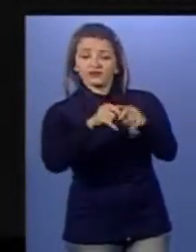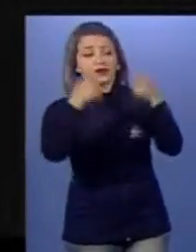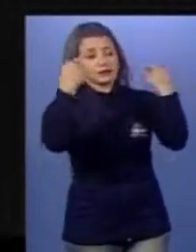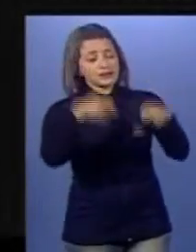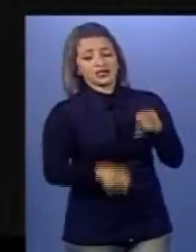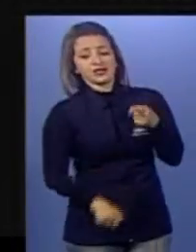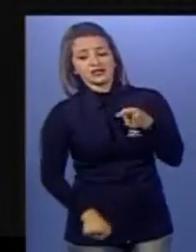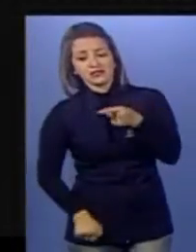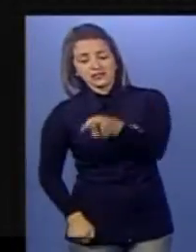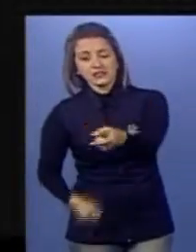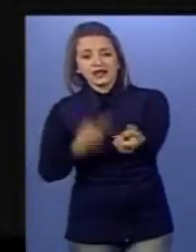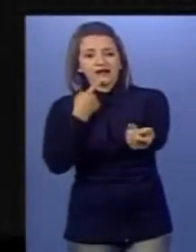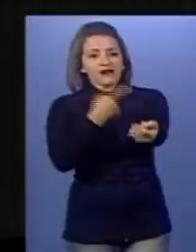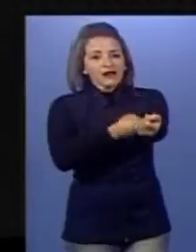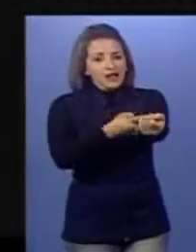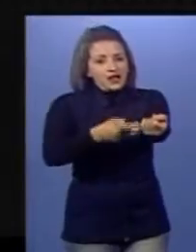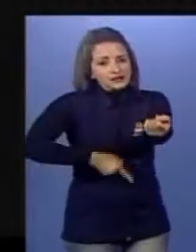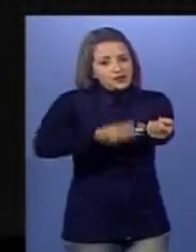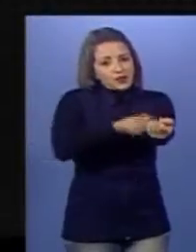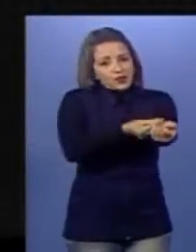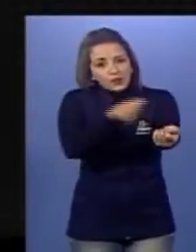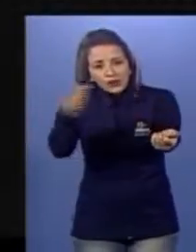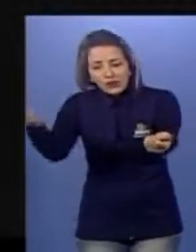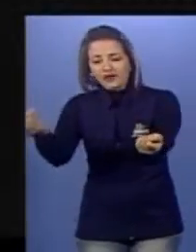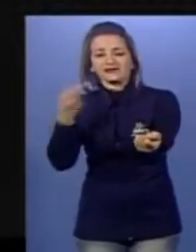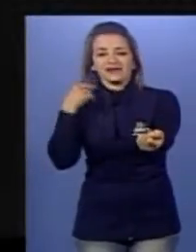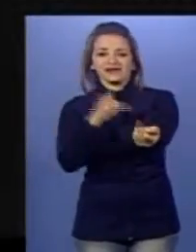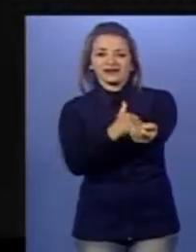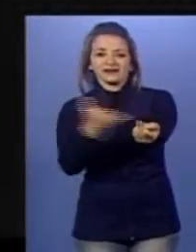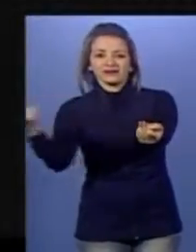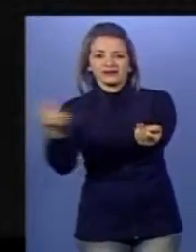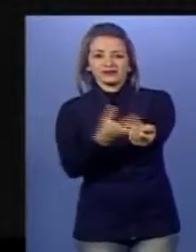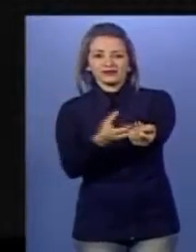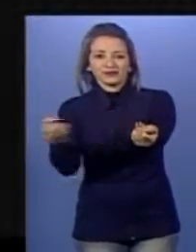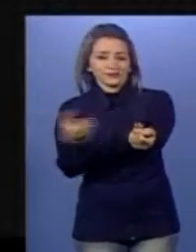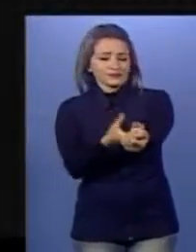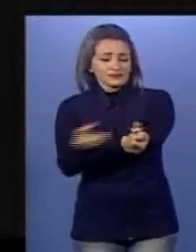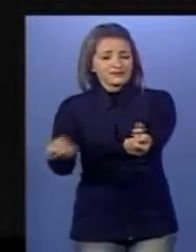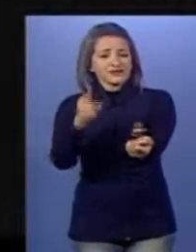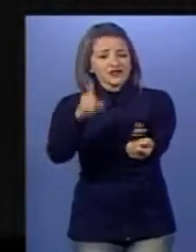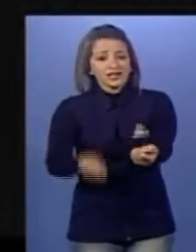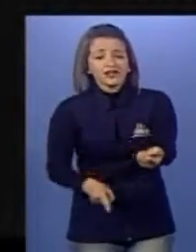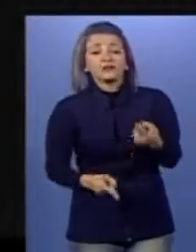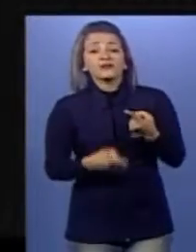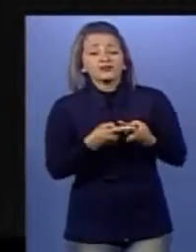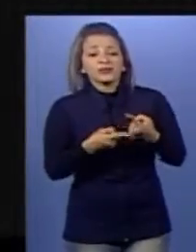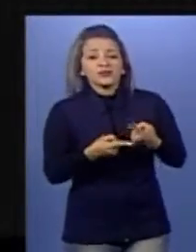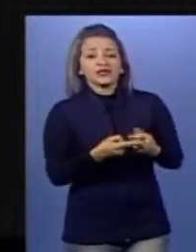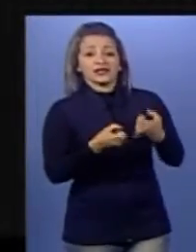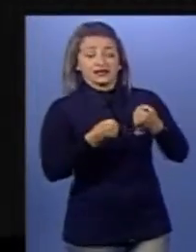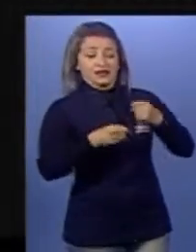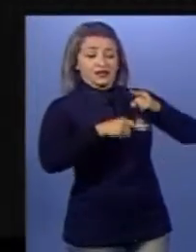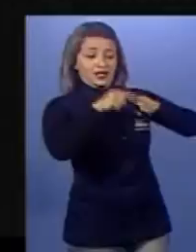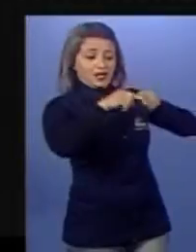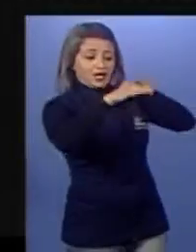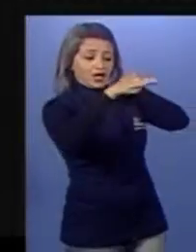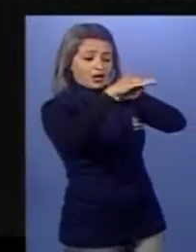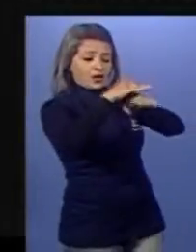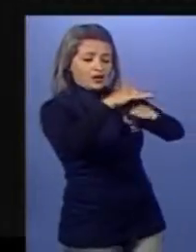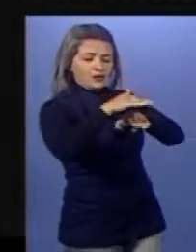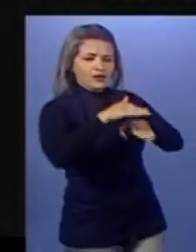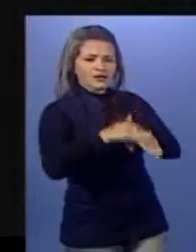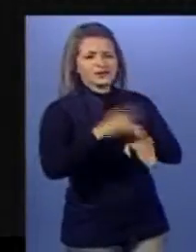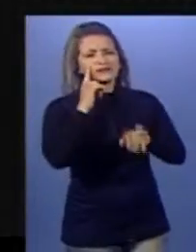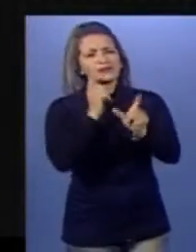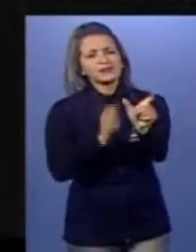fazer campanha onde tem o intuito de manter a regularidade dos estoques bamba foi o